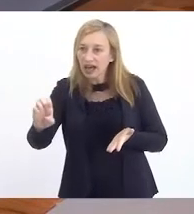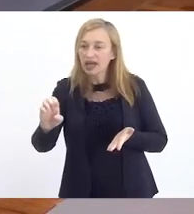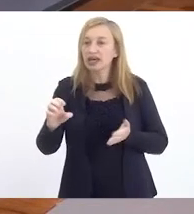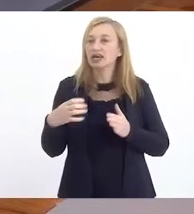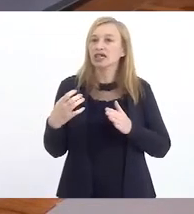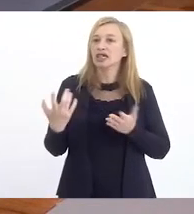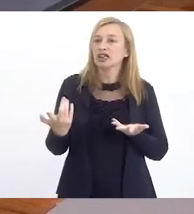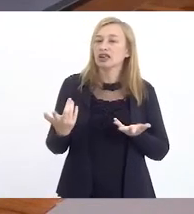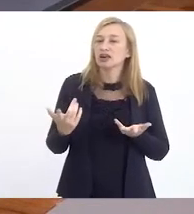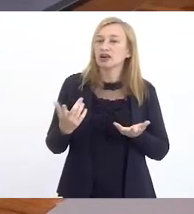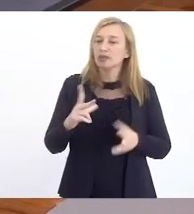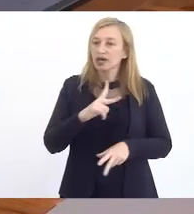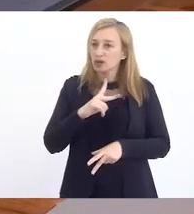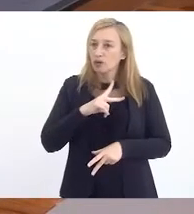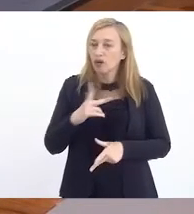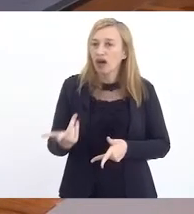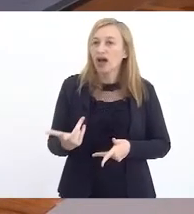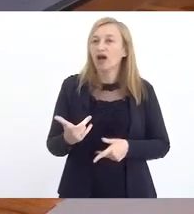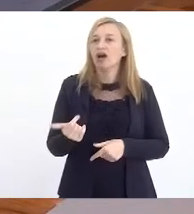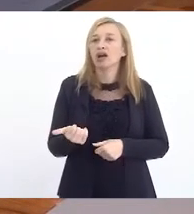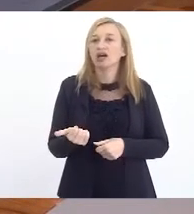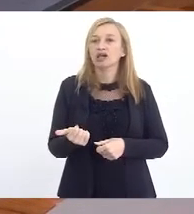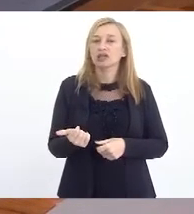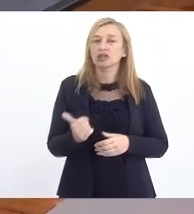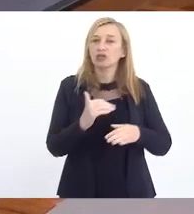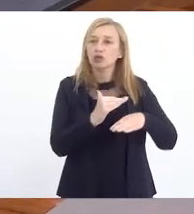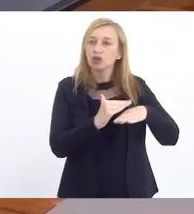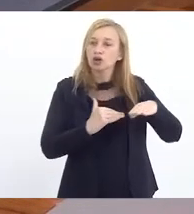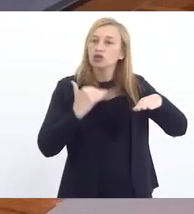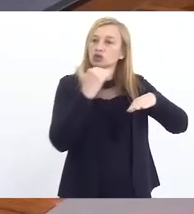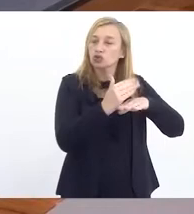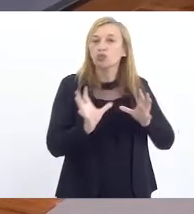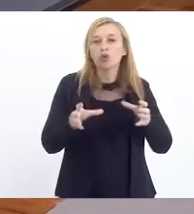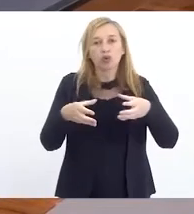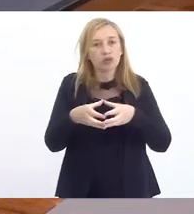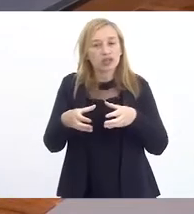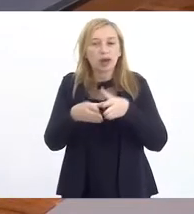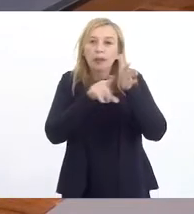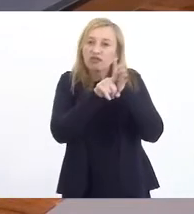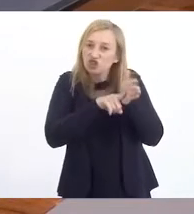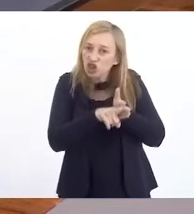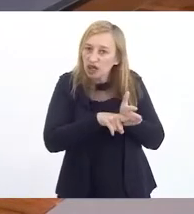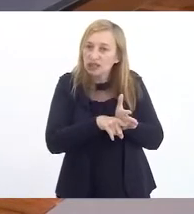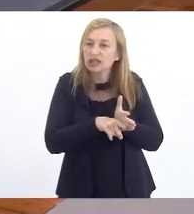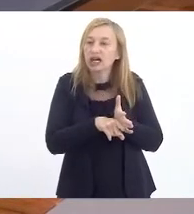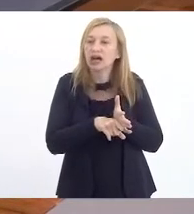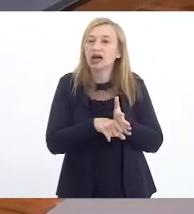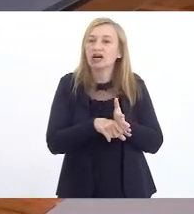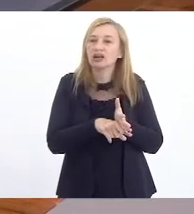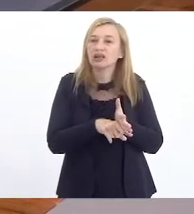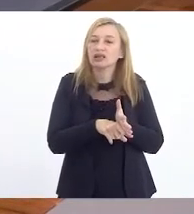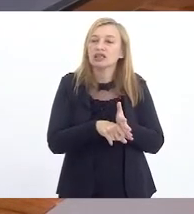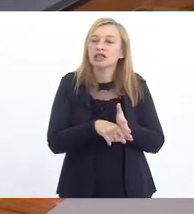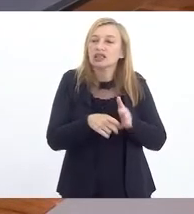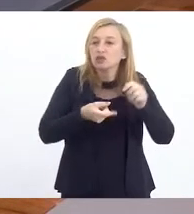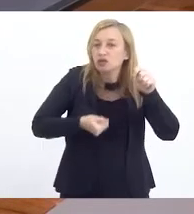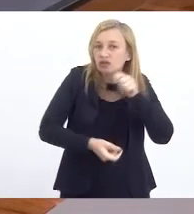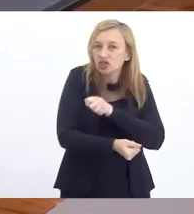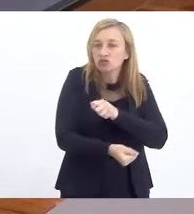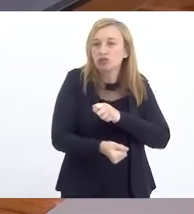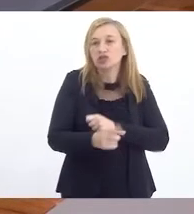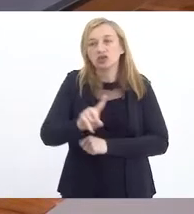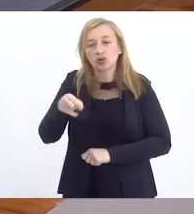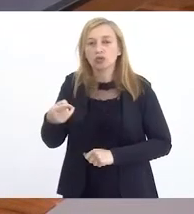Privada, a gente tem até uma subcomissão, inclusive, para fiscalizar esses investimentos,